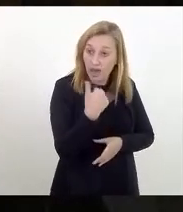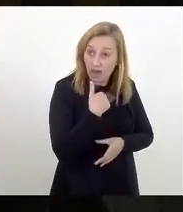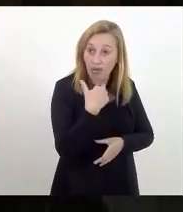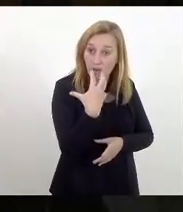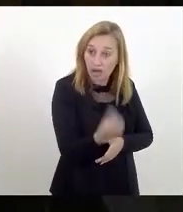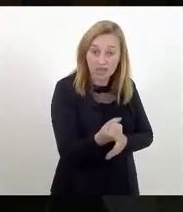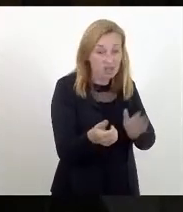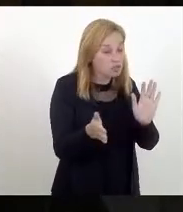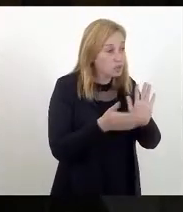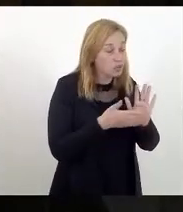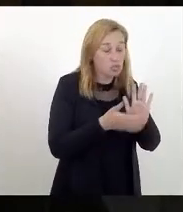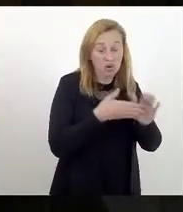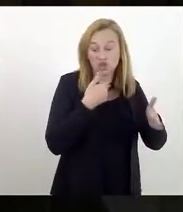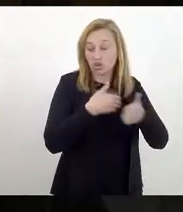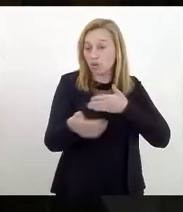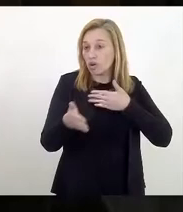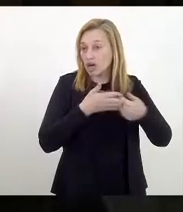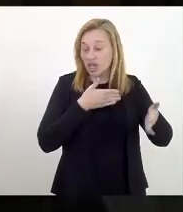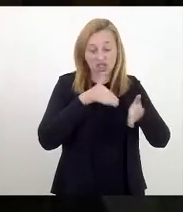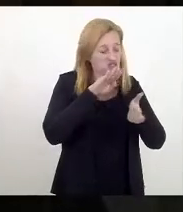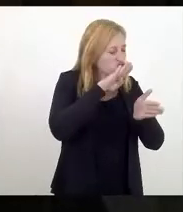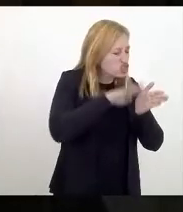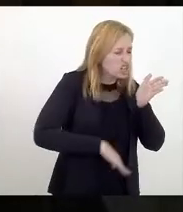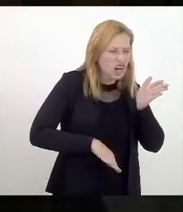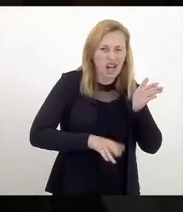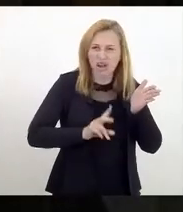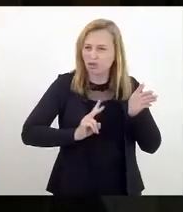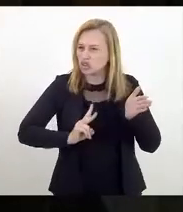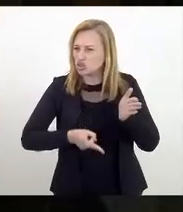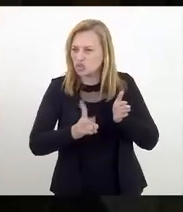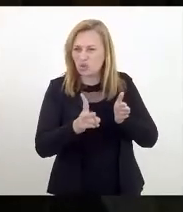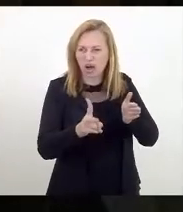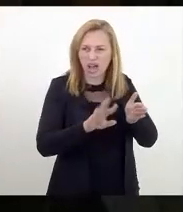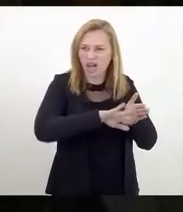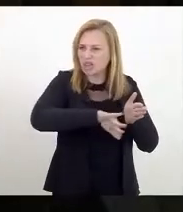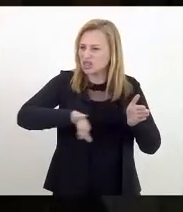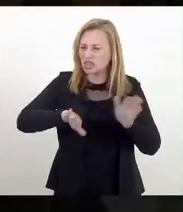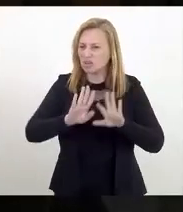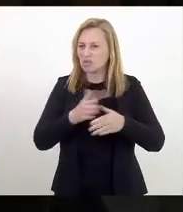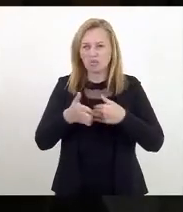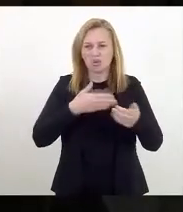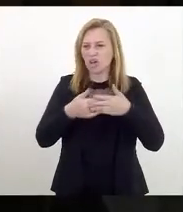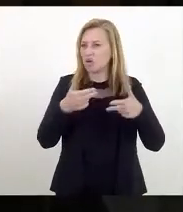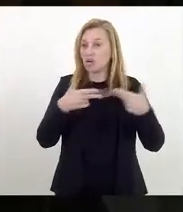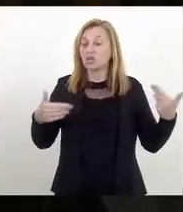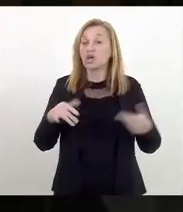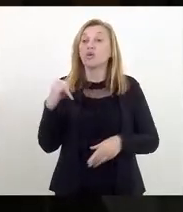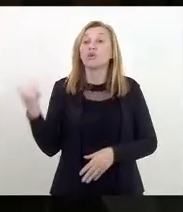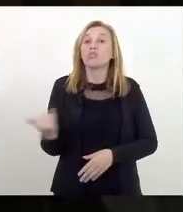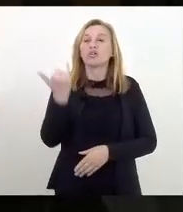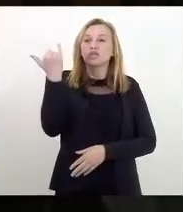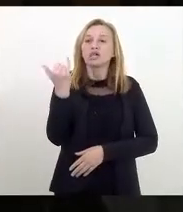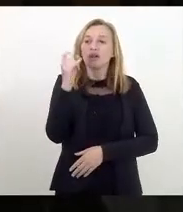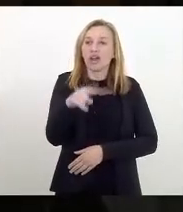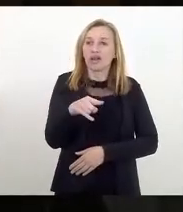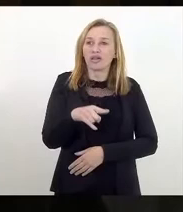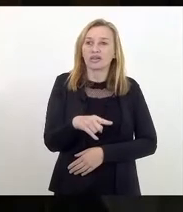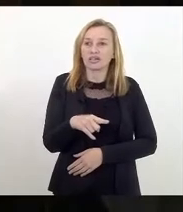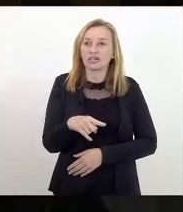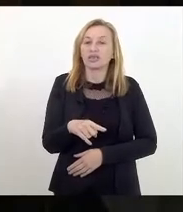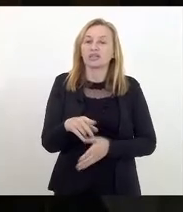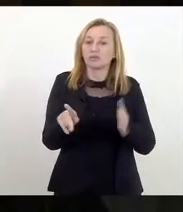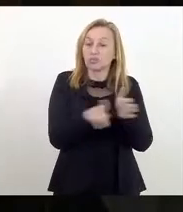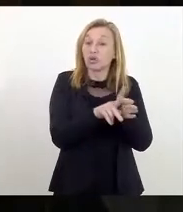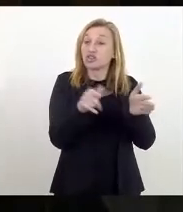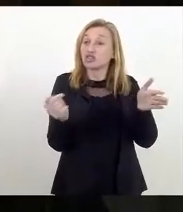proposta de mantê-las, retirá-las, avançar ou não avançar. O que é importante é que esse